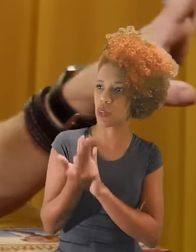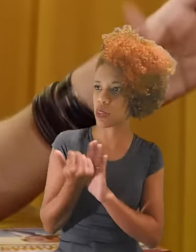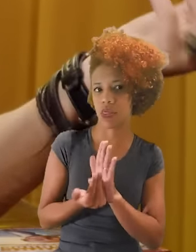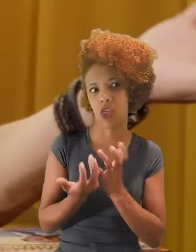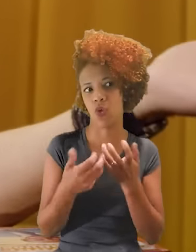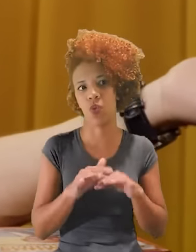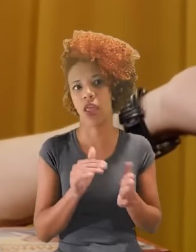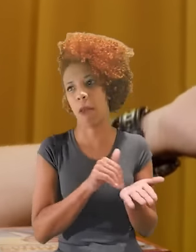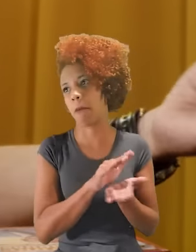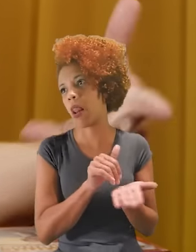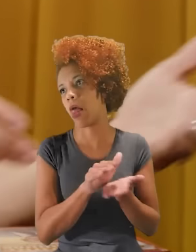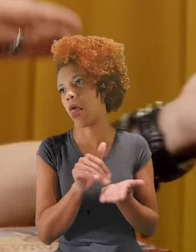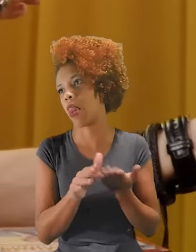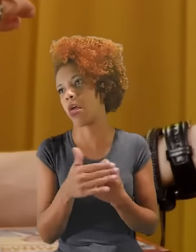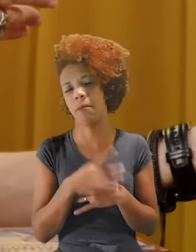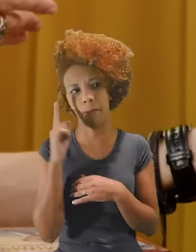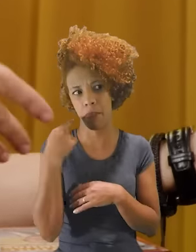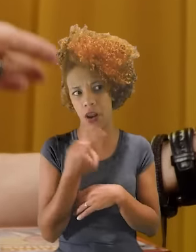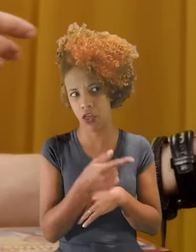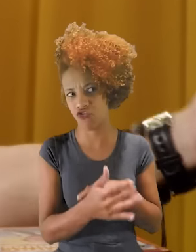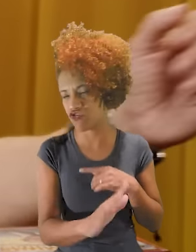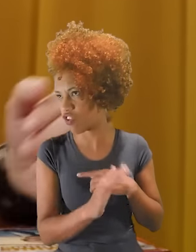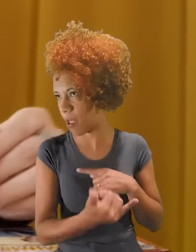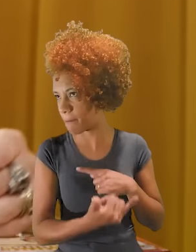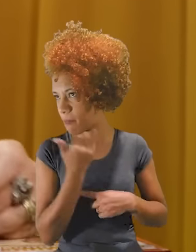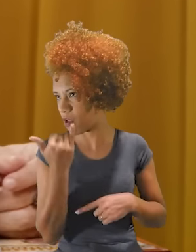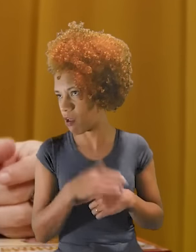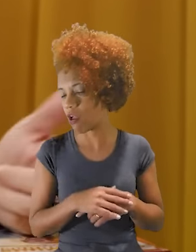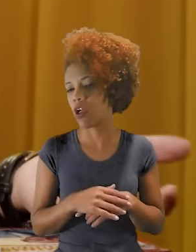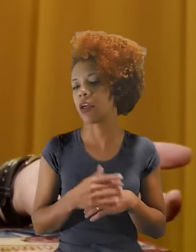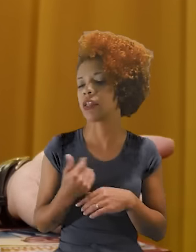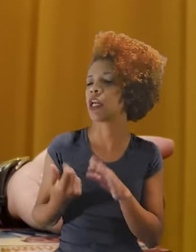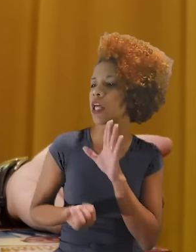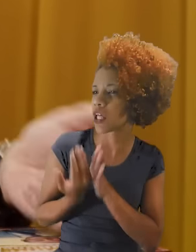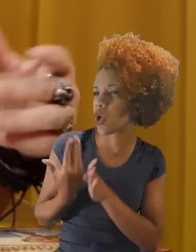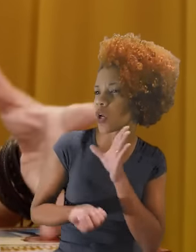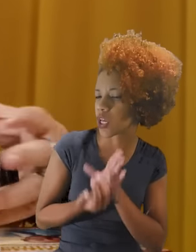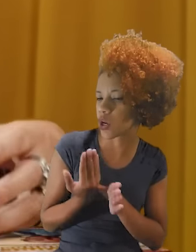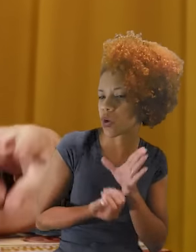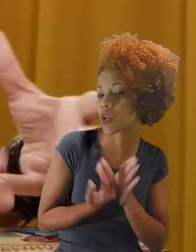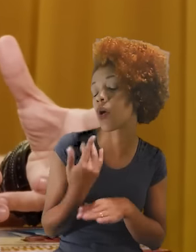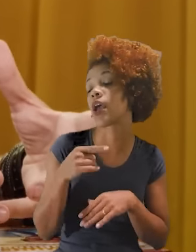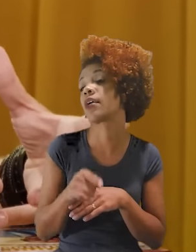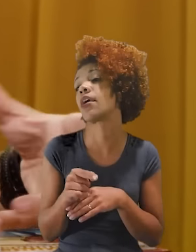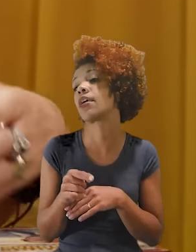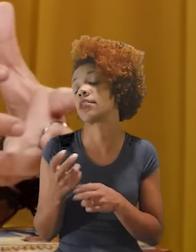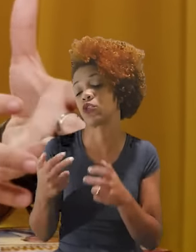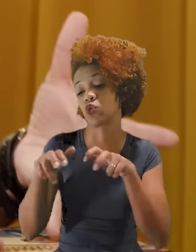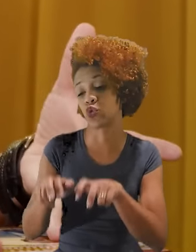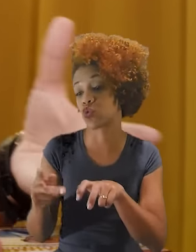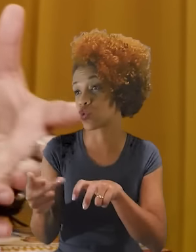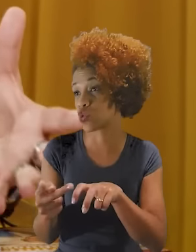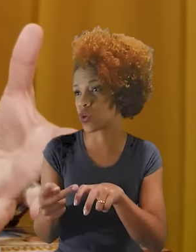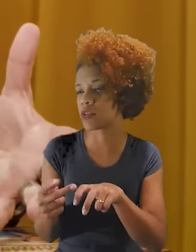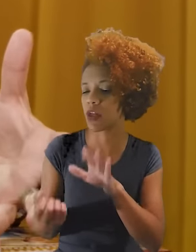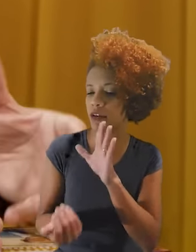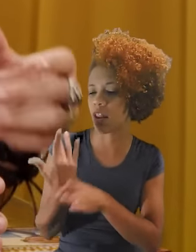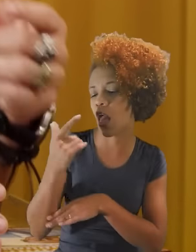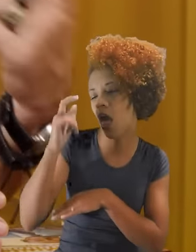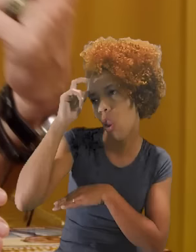ele não queria, pô, vou dar a bandeira pra esses malucos que já me traíram. Sim. E aí o Hub ficou criando, foi daí que eles criaram, finalmente, o Mickey e